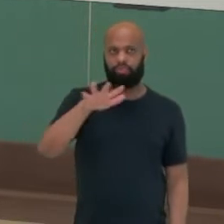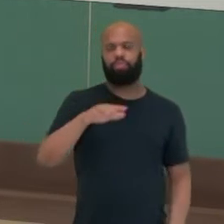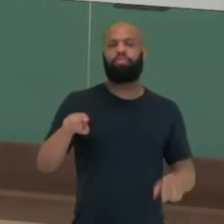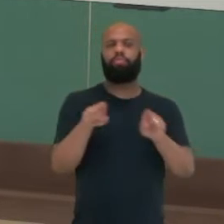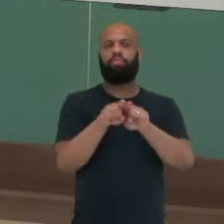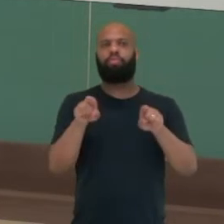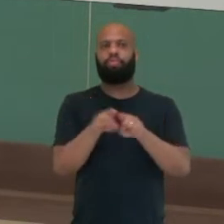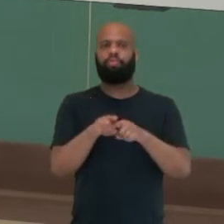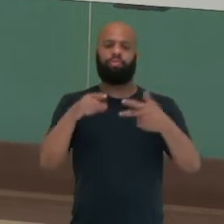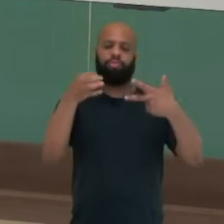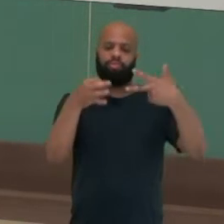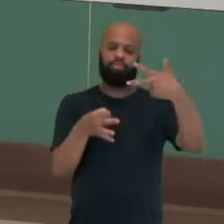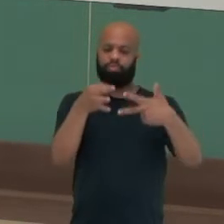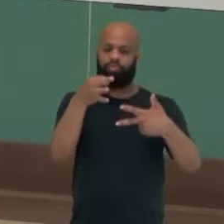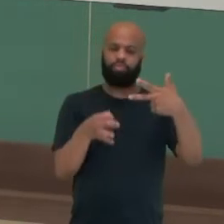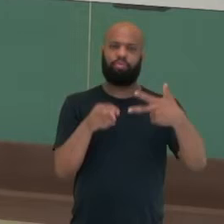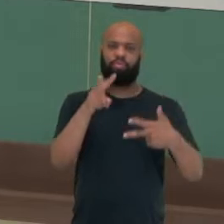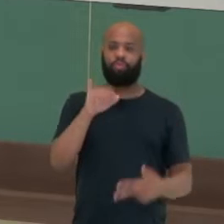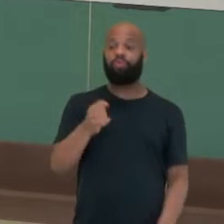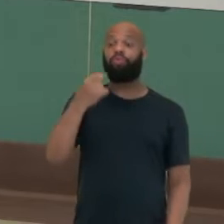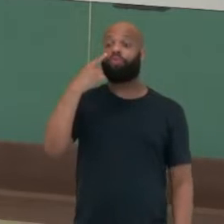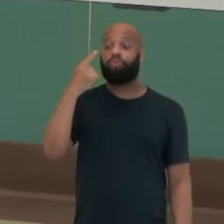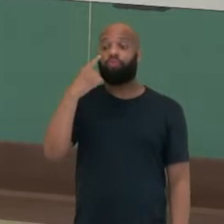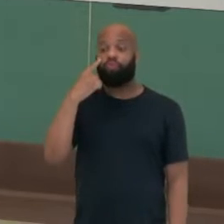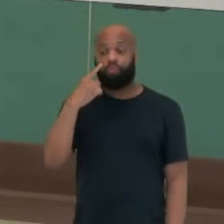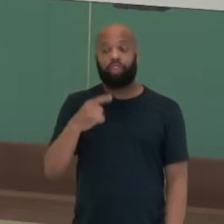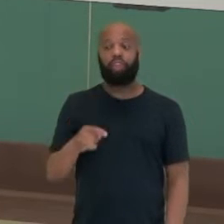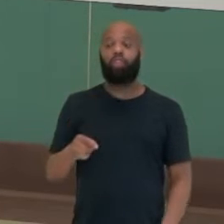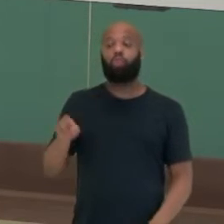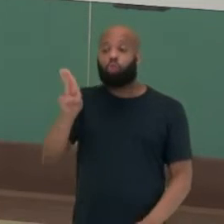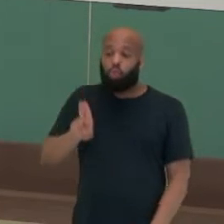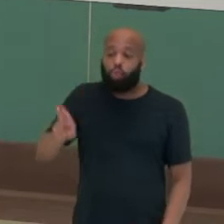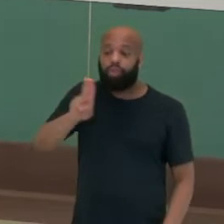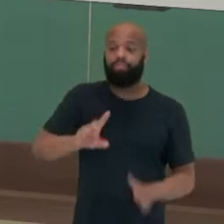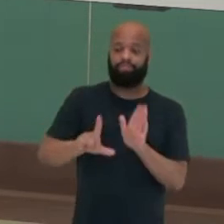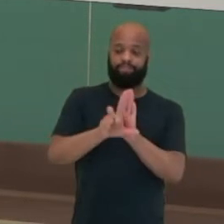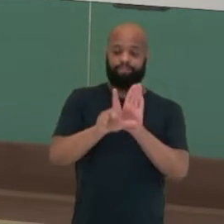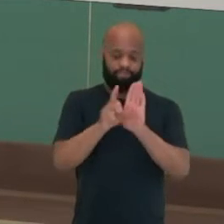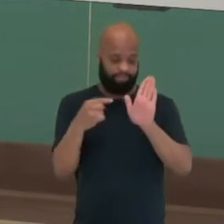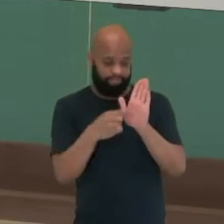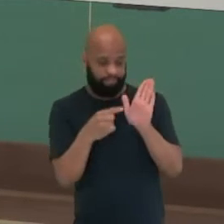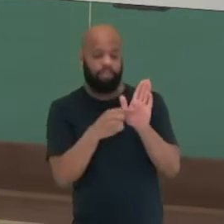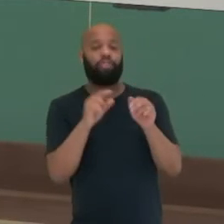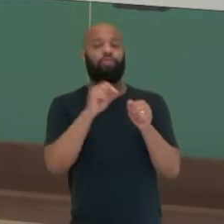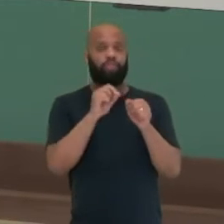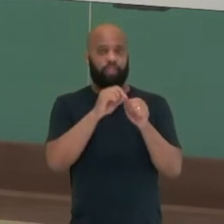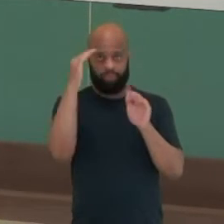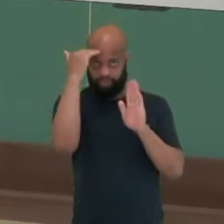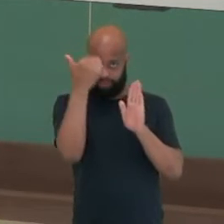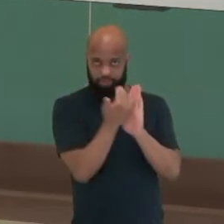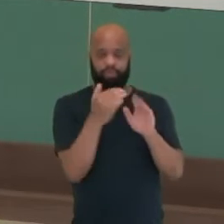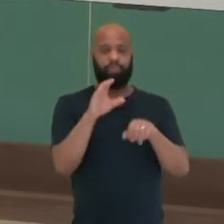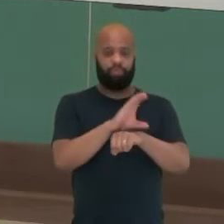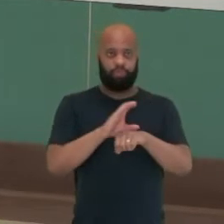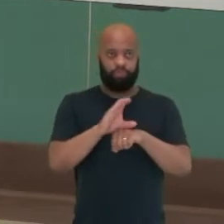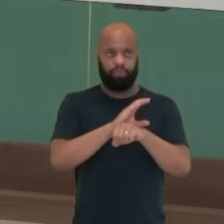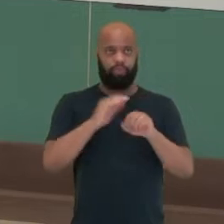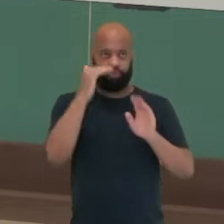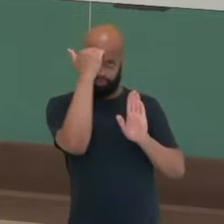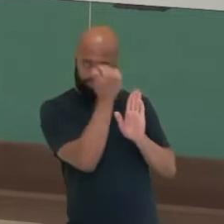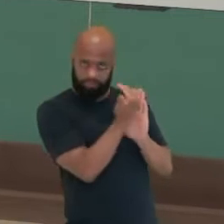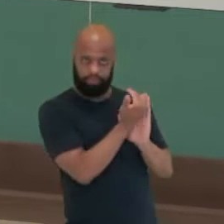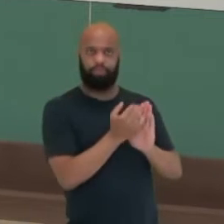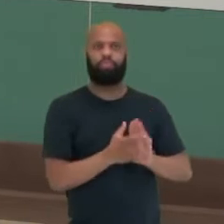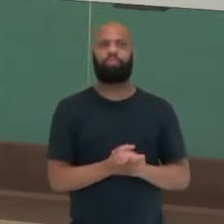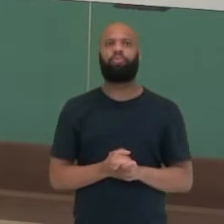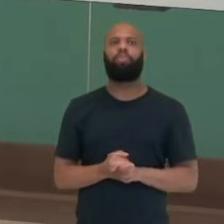O judiciário aplicar as leis, fazer com que aquilo que está estabelecido nas constituições sejam de fato